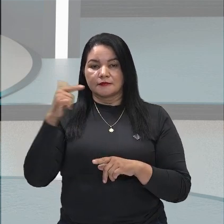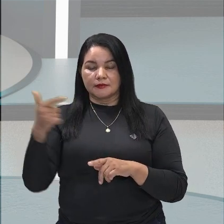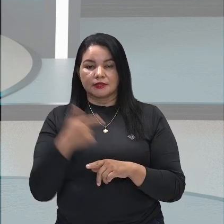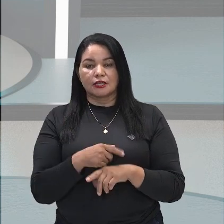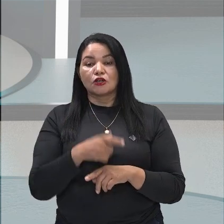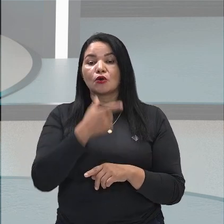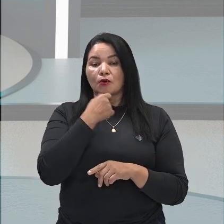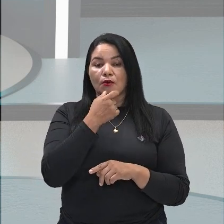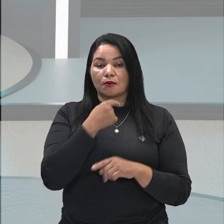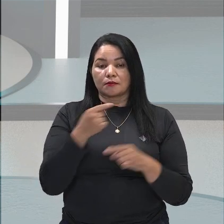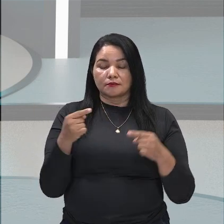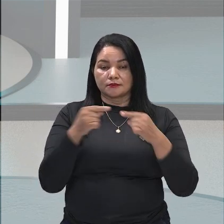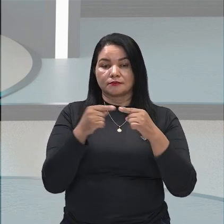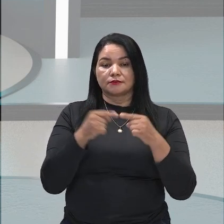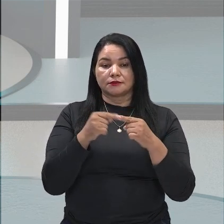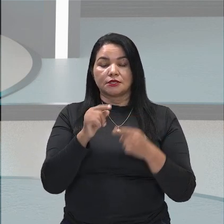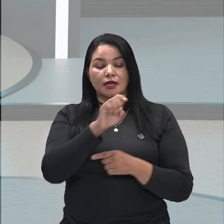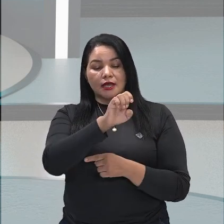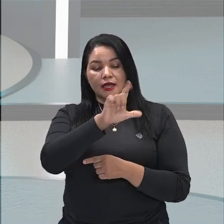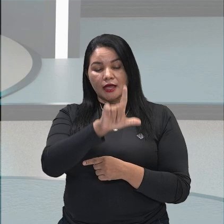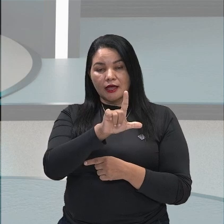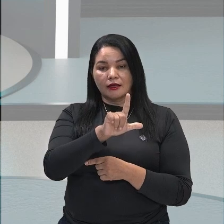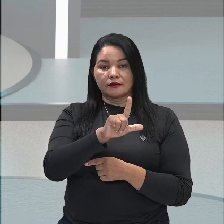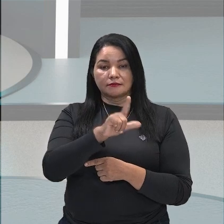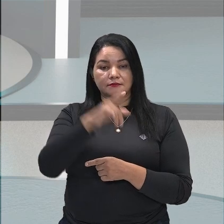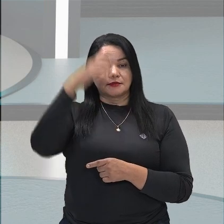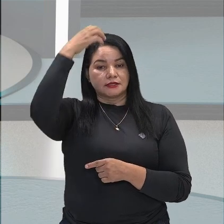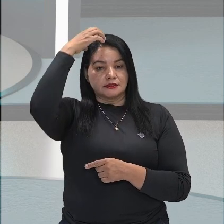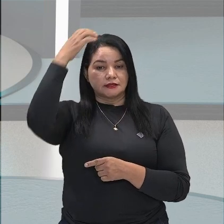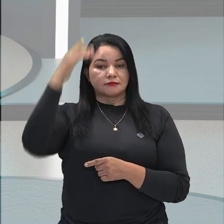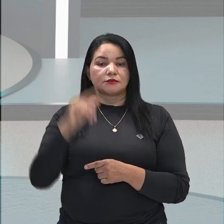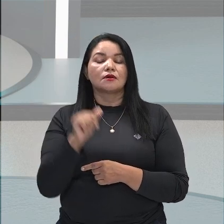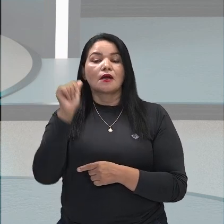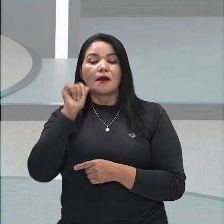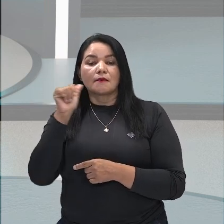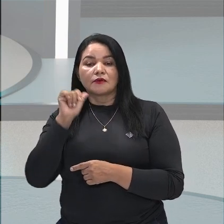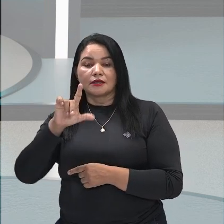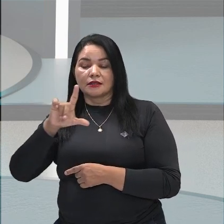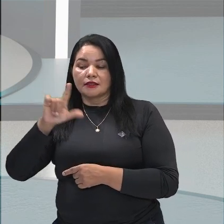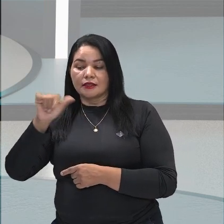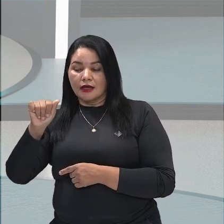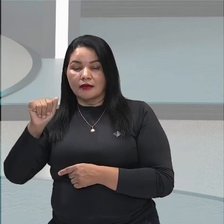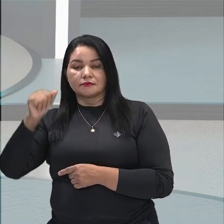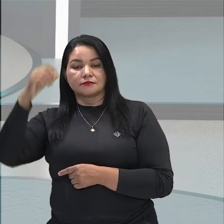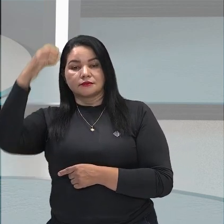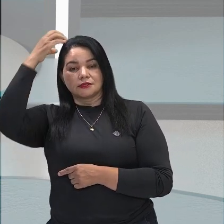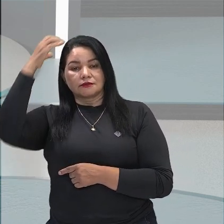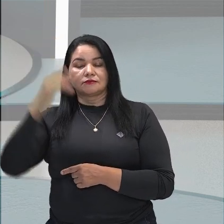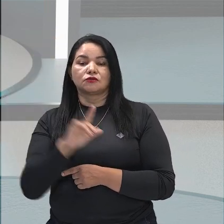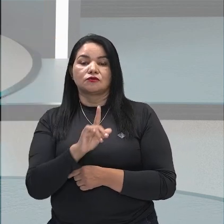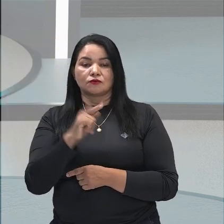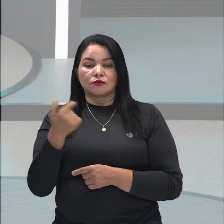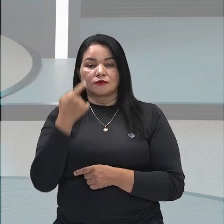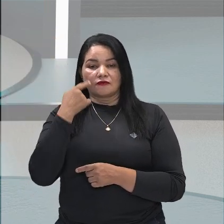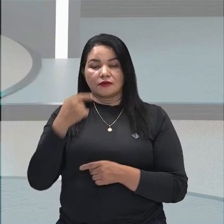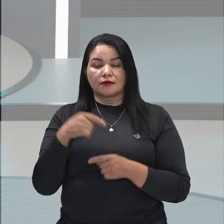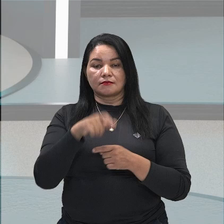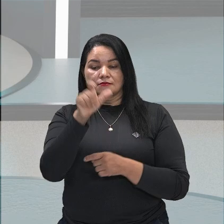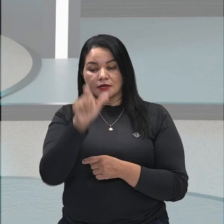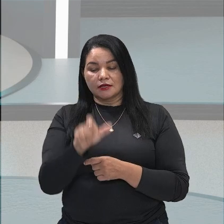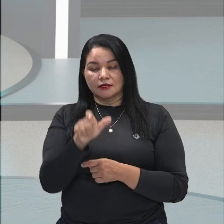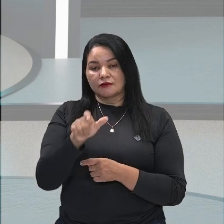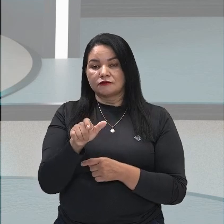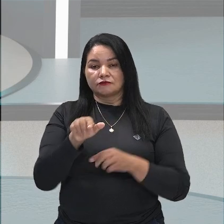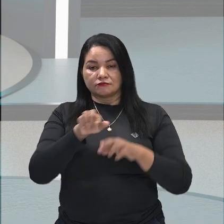por exemplo, el príncipe, feminino, la princesa, el héroe e la heroína. Então,